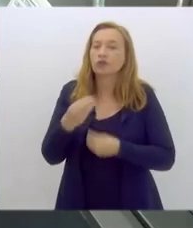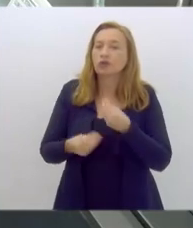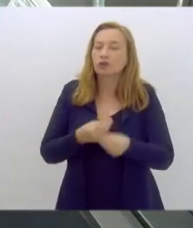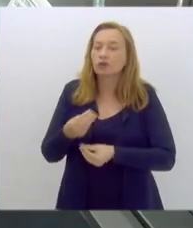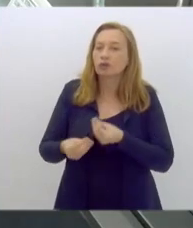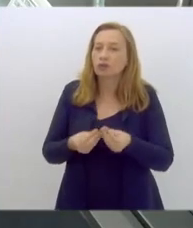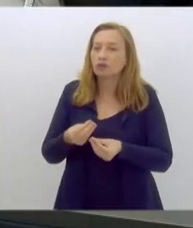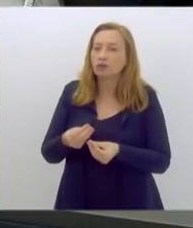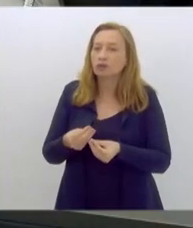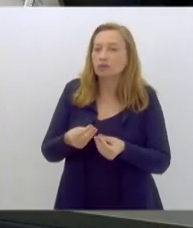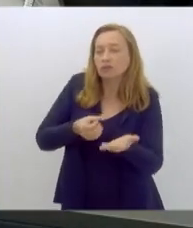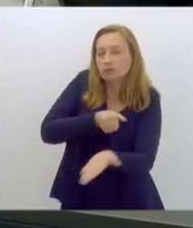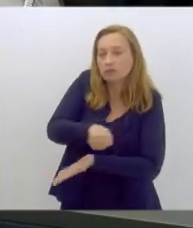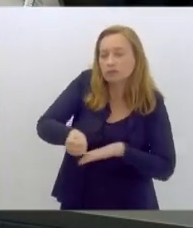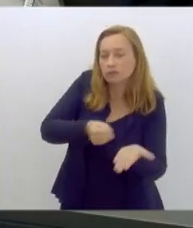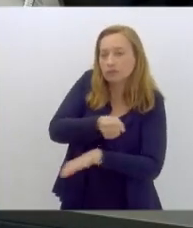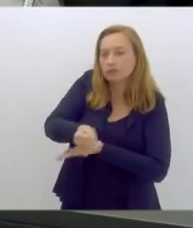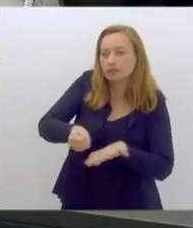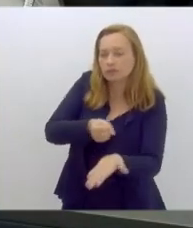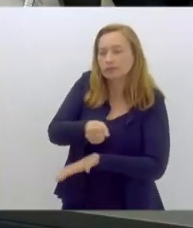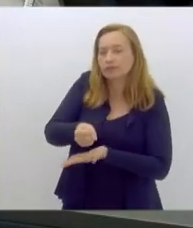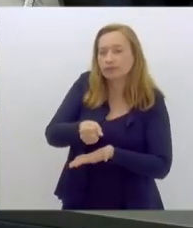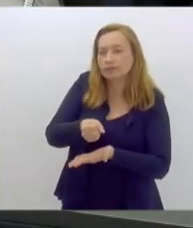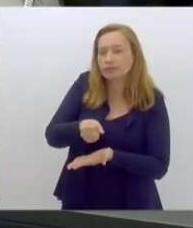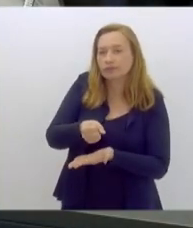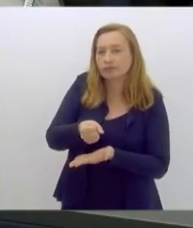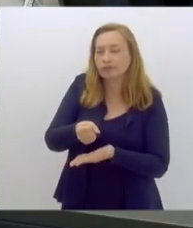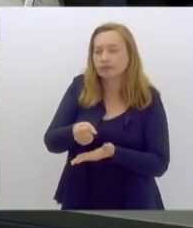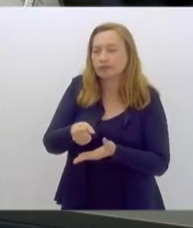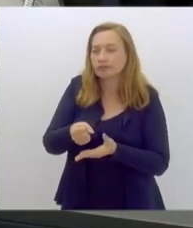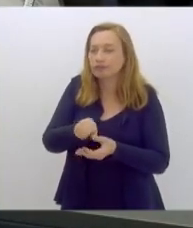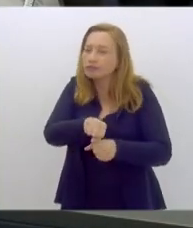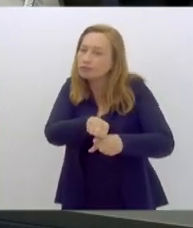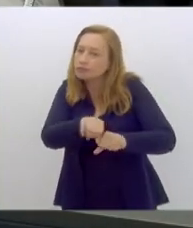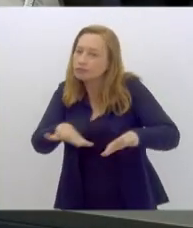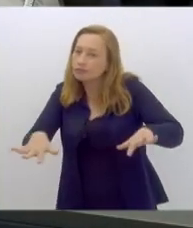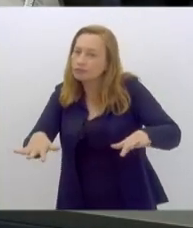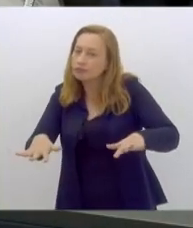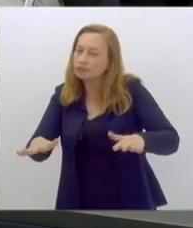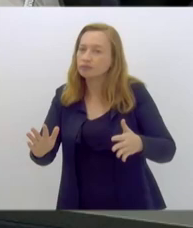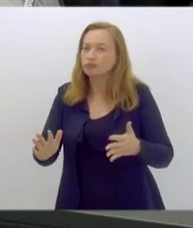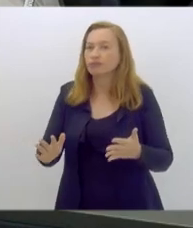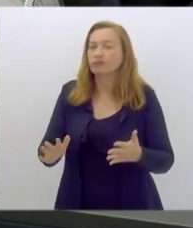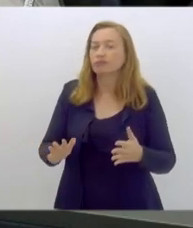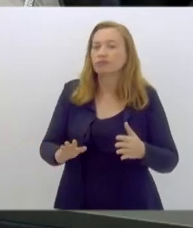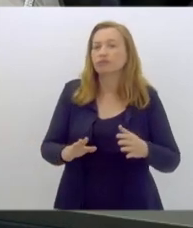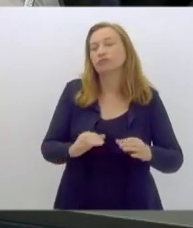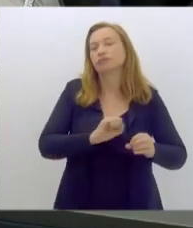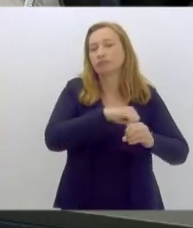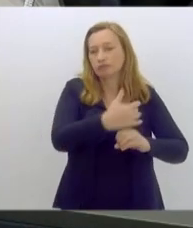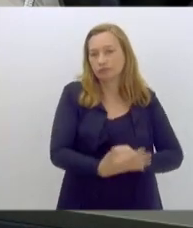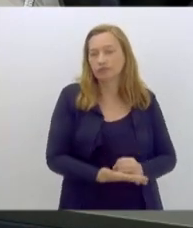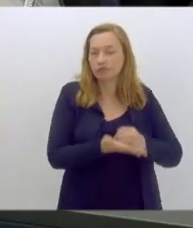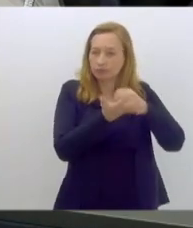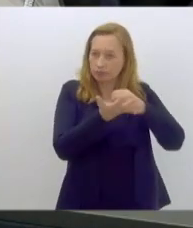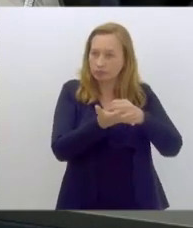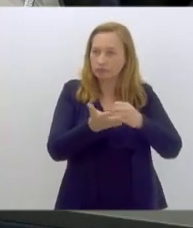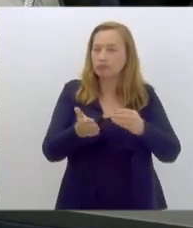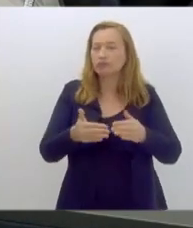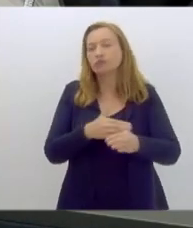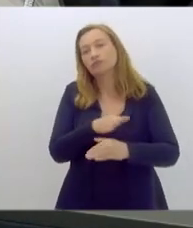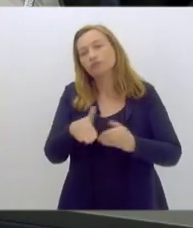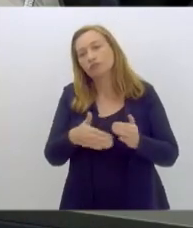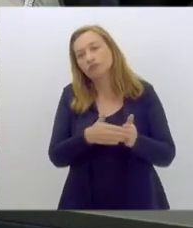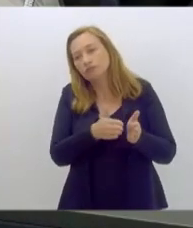eixos eles perpassam por uma por algumas transversalidades que vão dar sustentabilidade né todo o processo